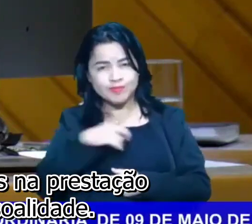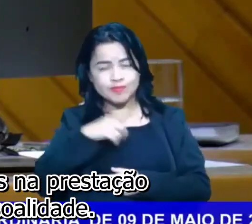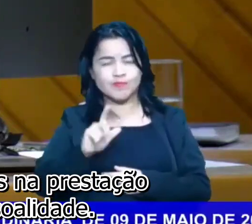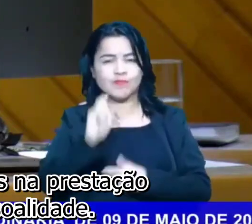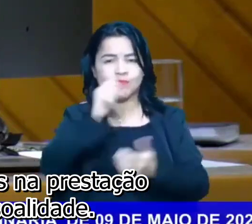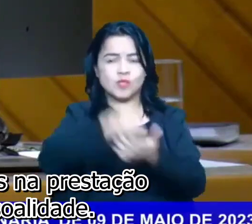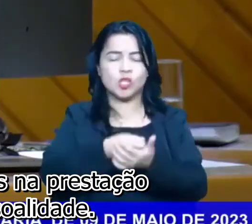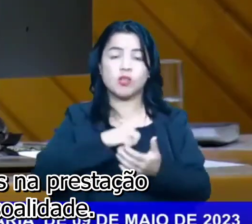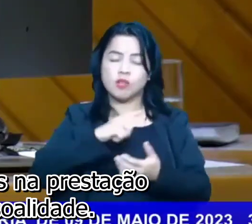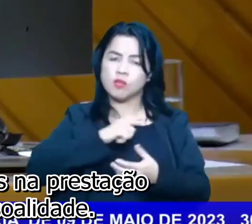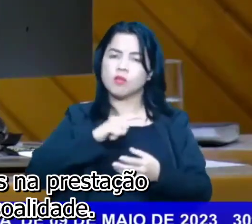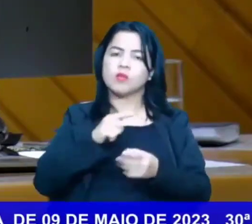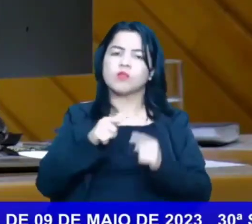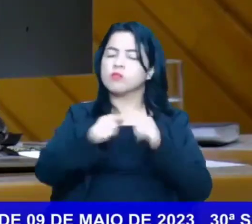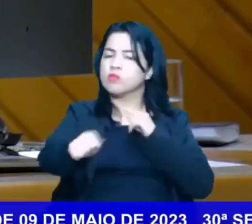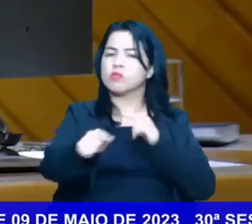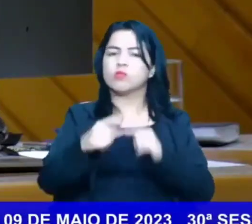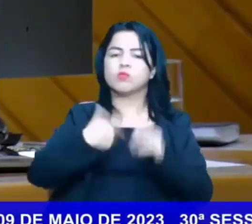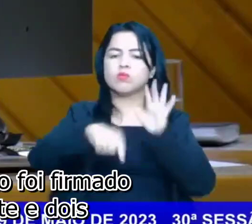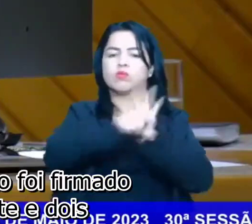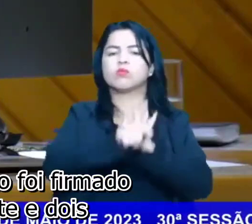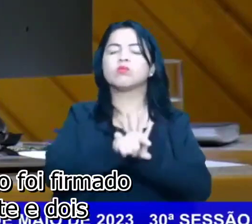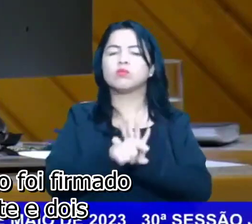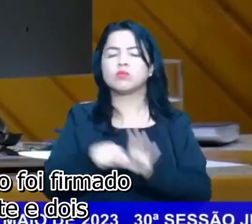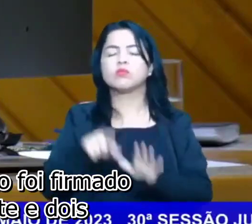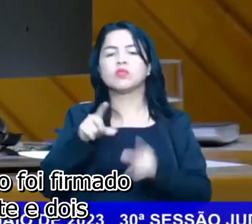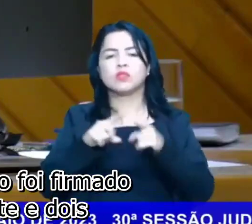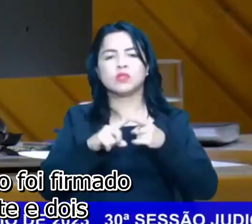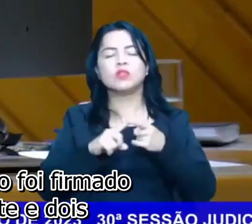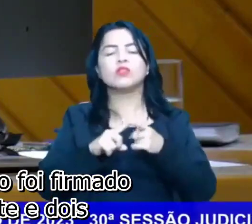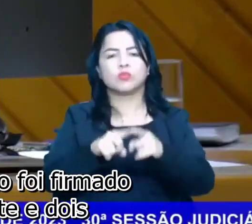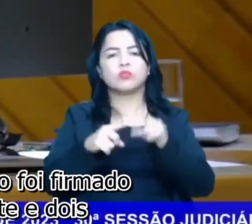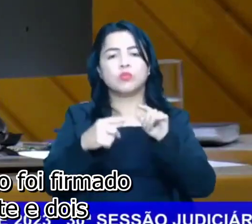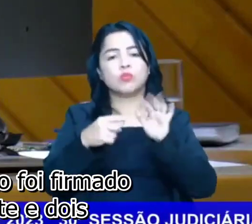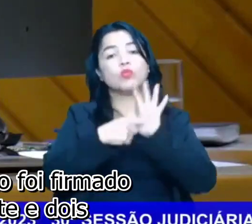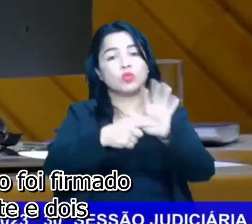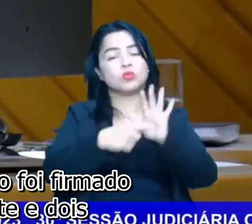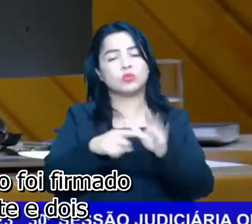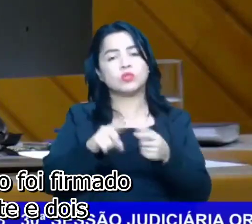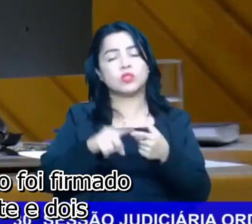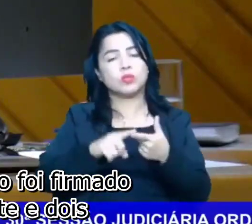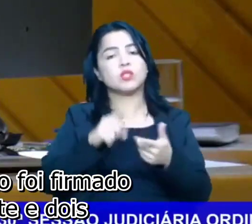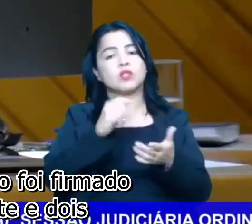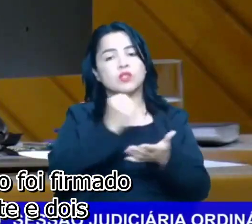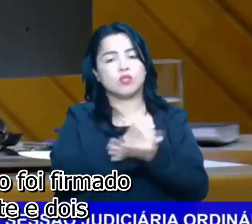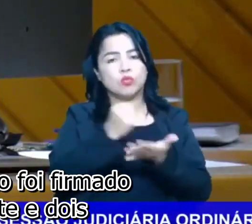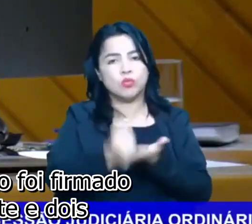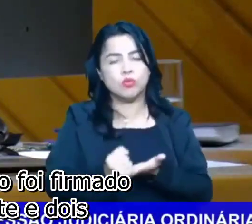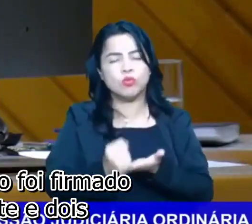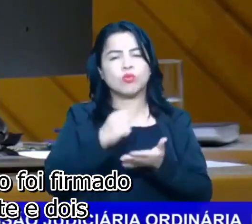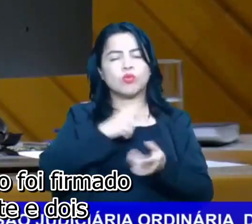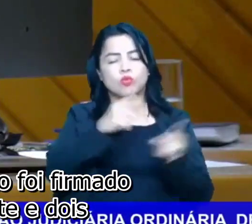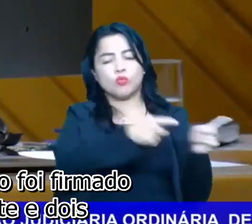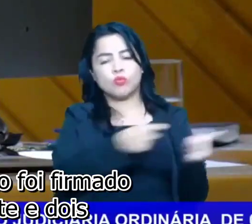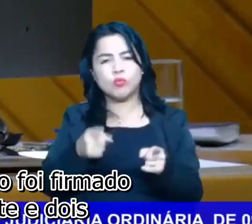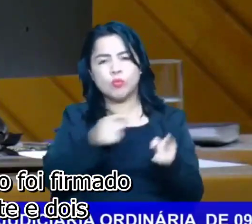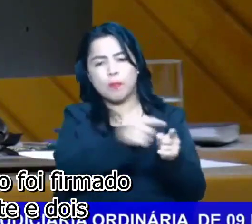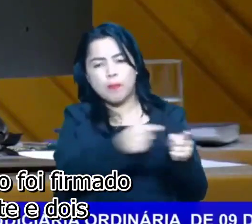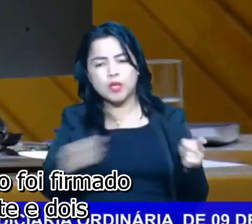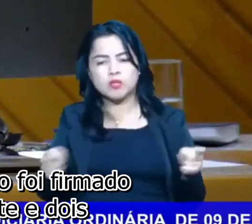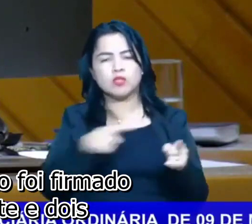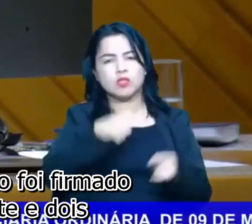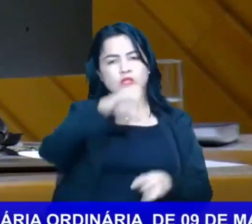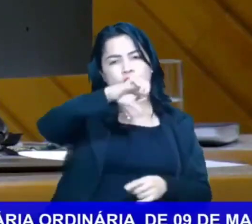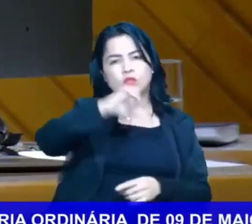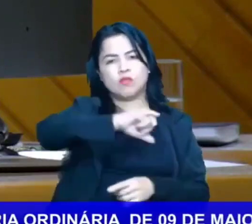que violaria o princípio da impessoalidade. Destacou ainda que o contrato foi firmado no período de 9 de